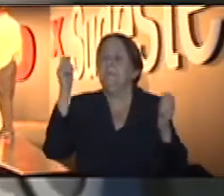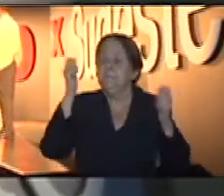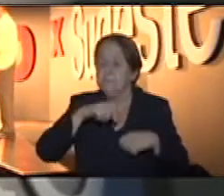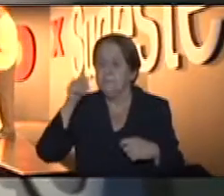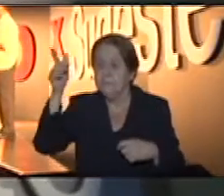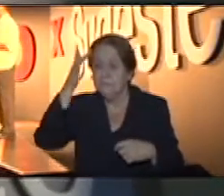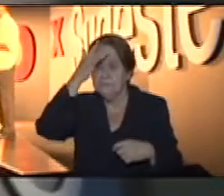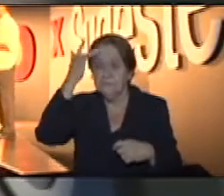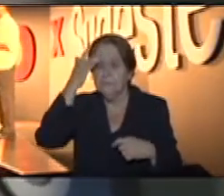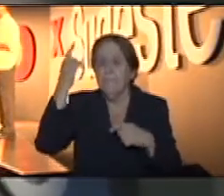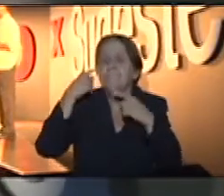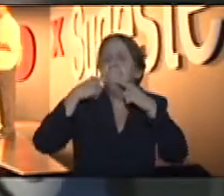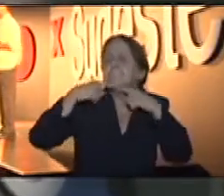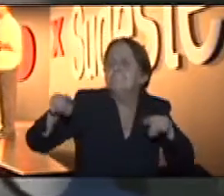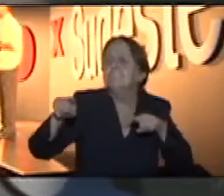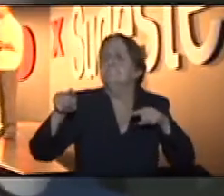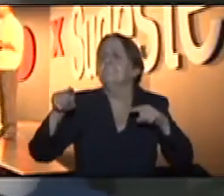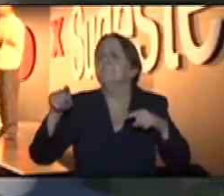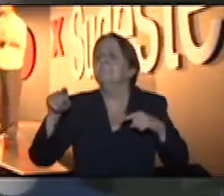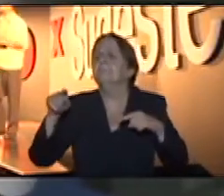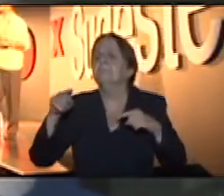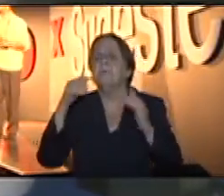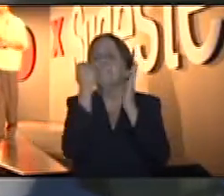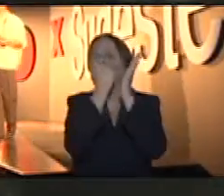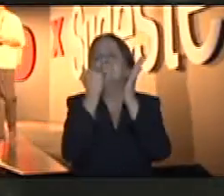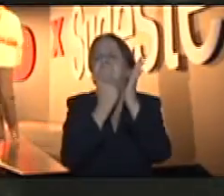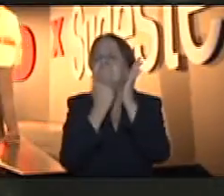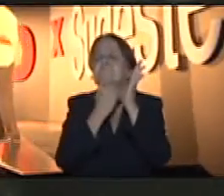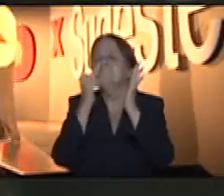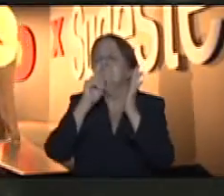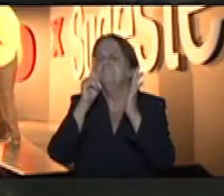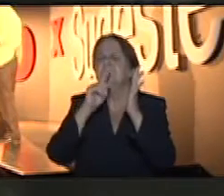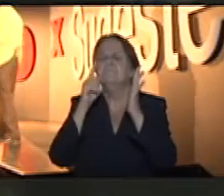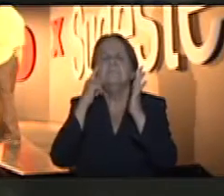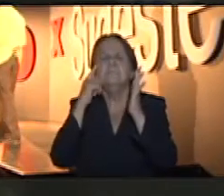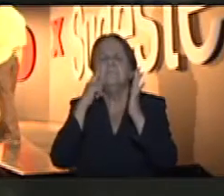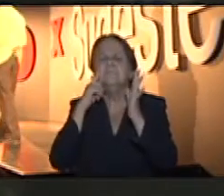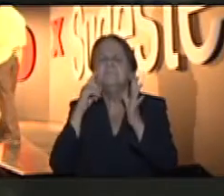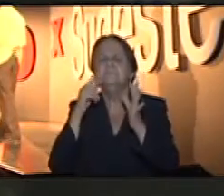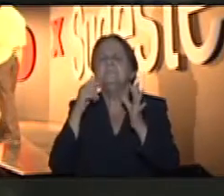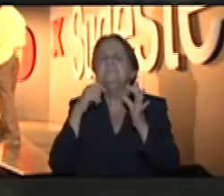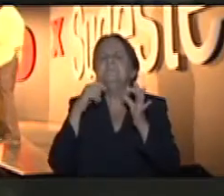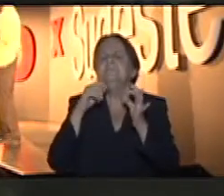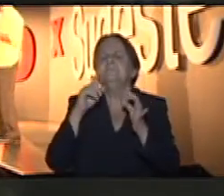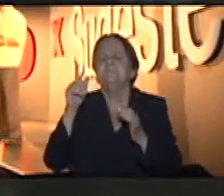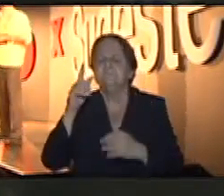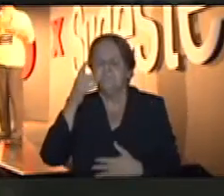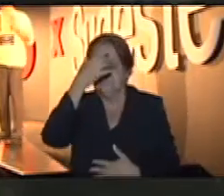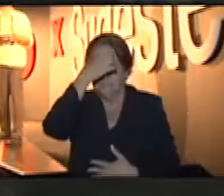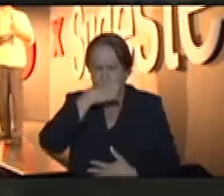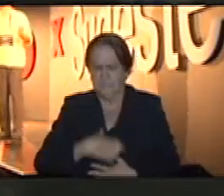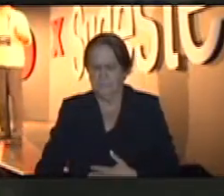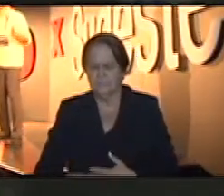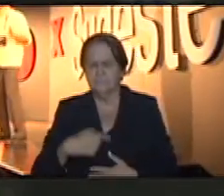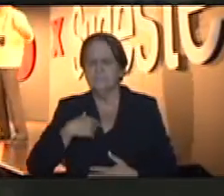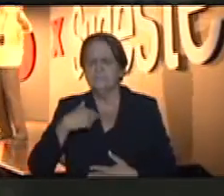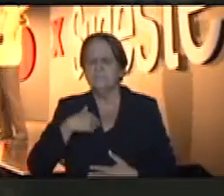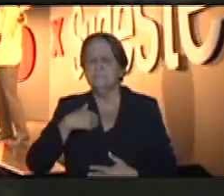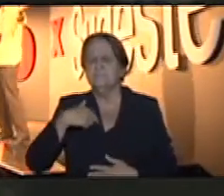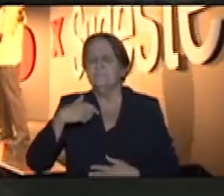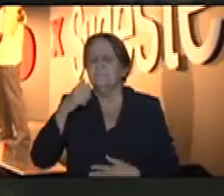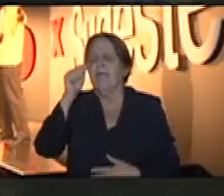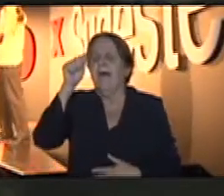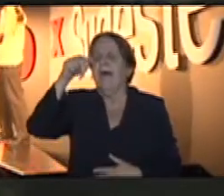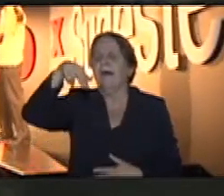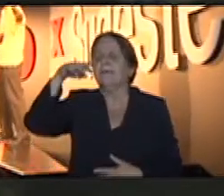oposições às normas inadequação a ética de Conduta conduta antissocial aí